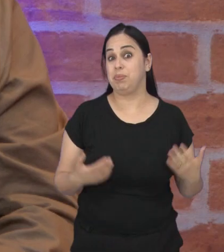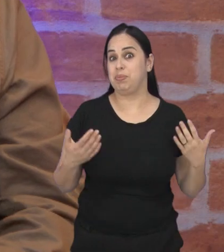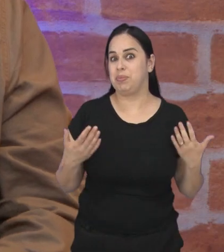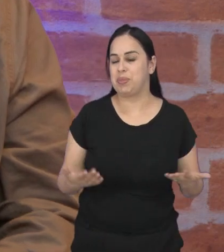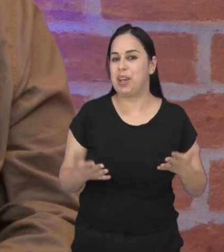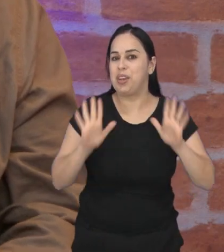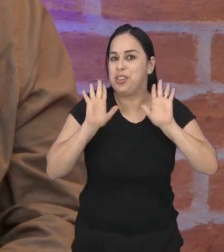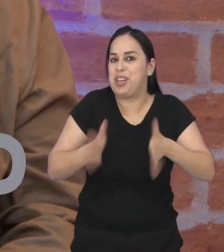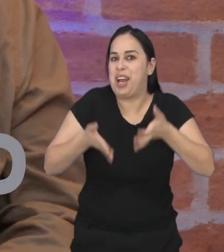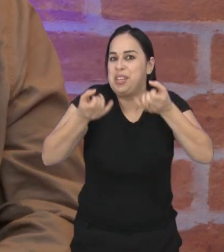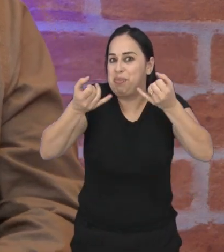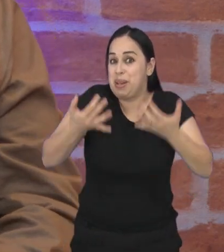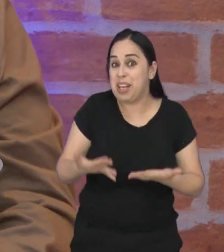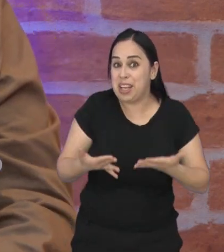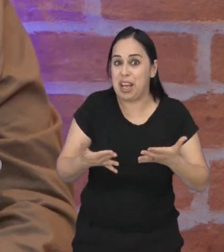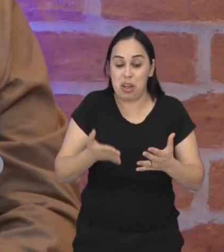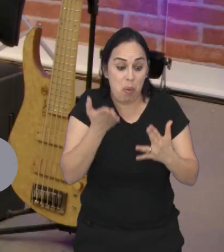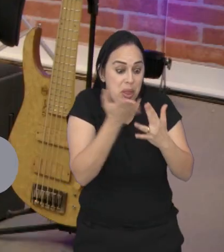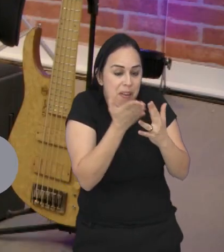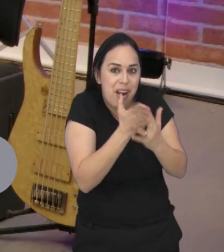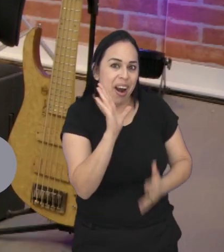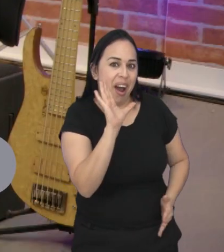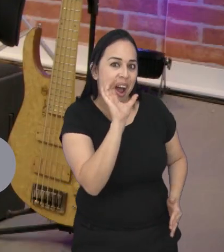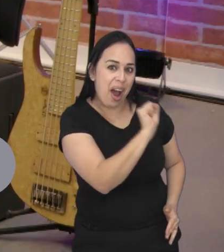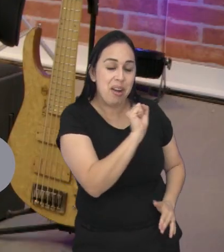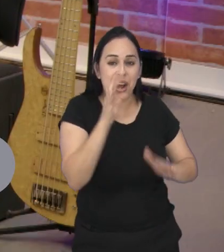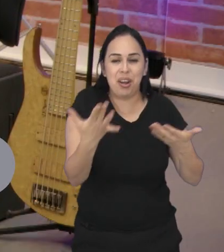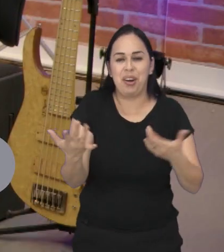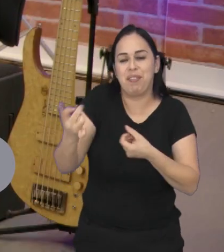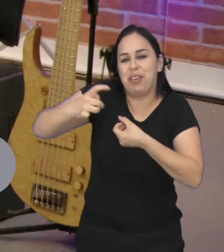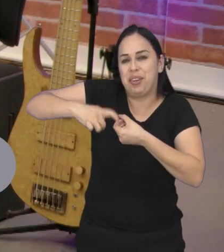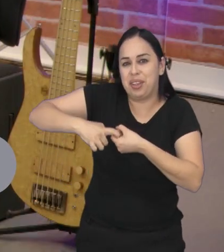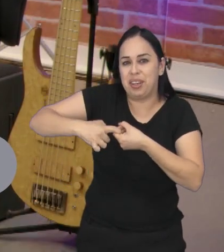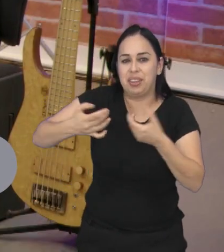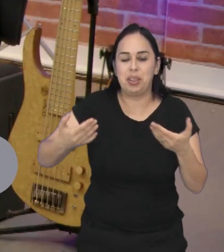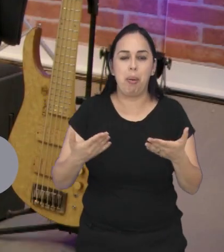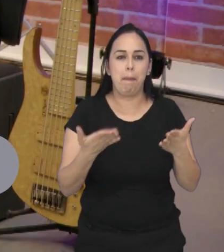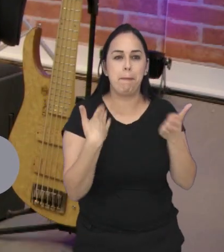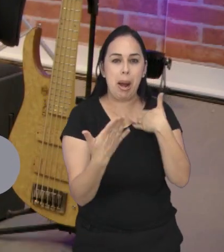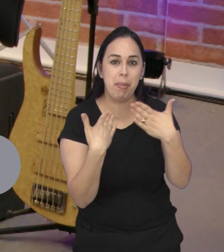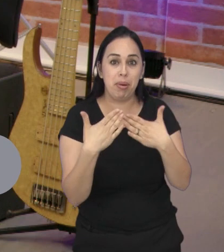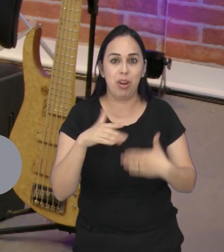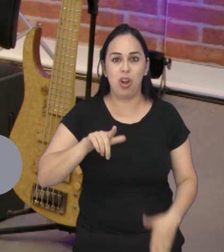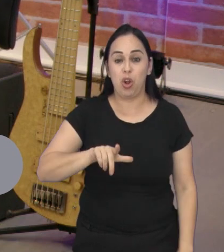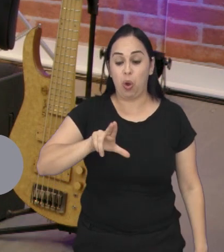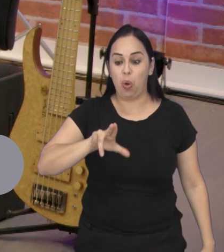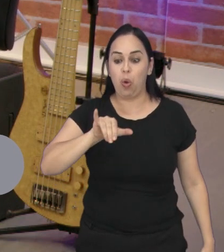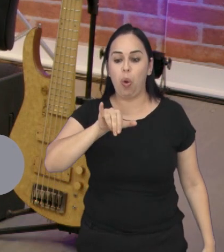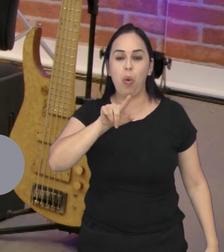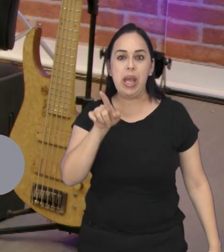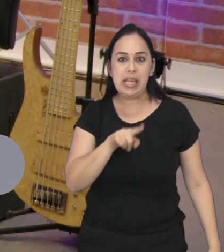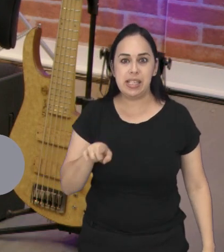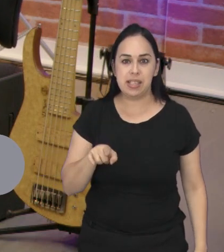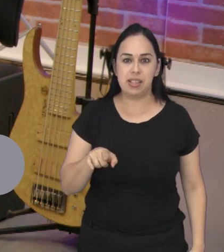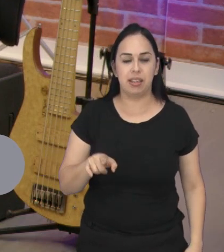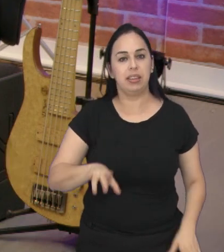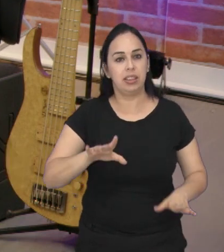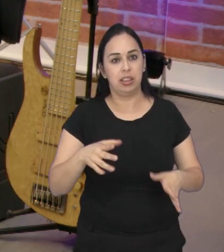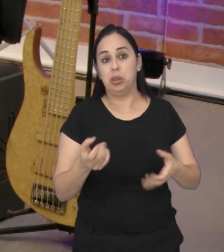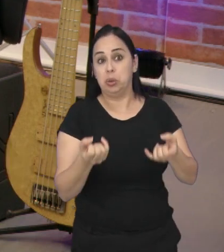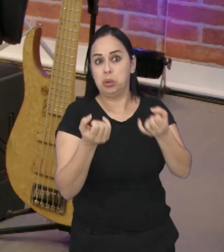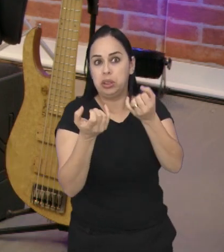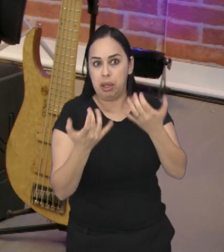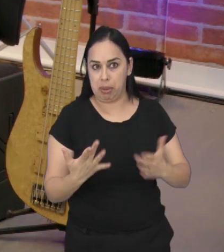Olha, eu falei pra vocês que ia ser rápido, já estou de volta aqui para continuar esse papo maneiro com o Luiz Rosa. Rosa, a gente parou no assunto